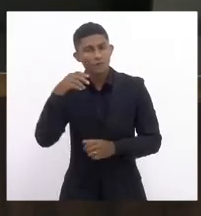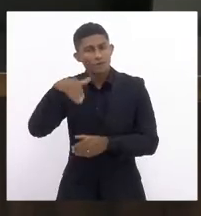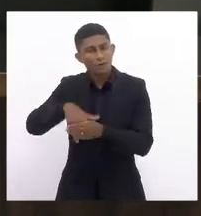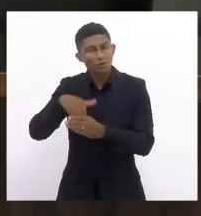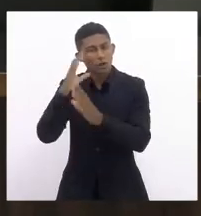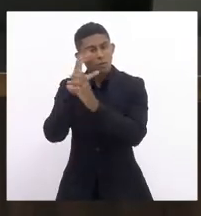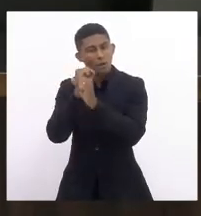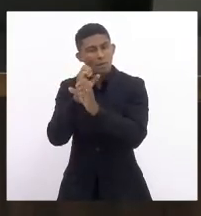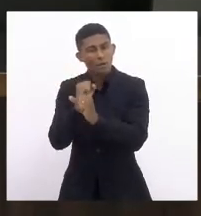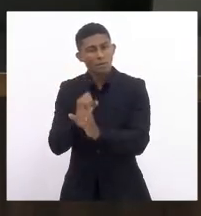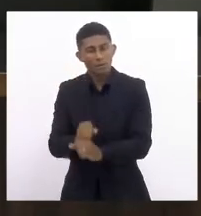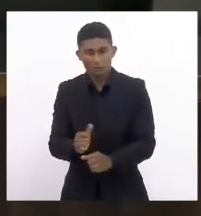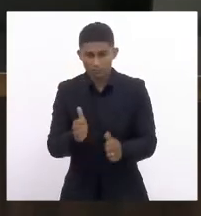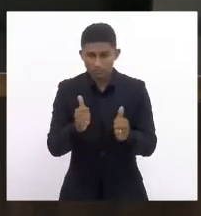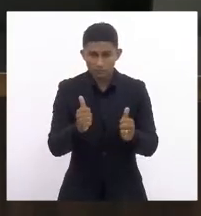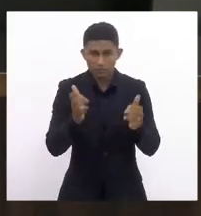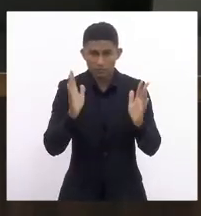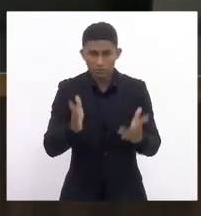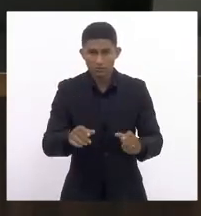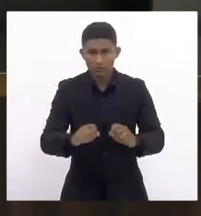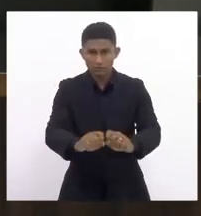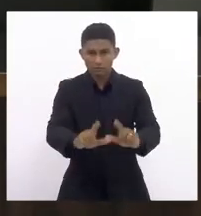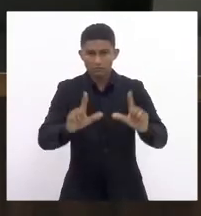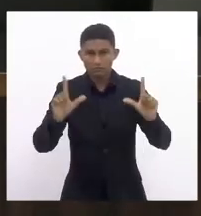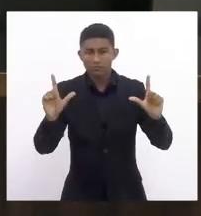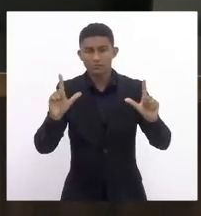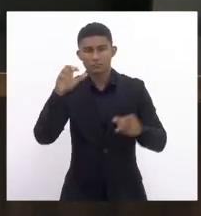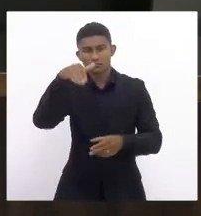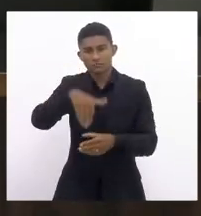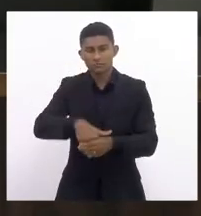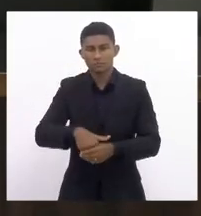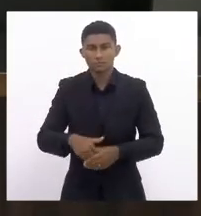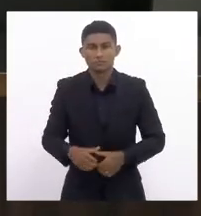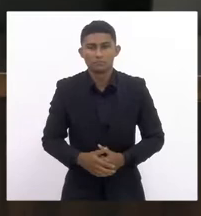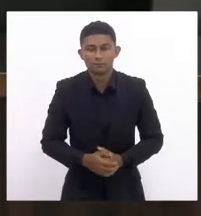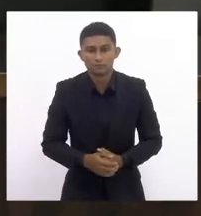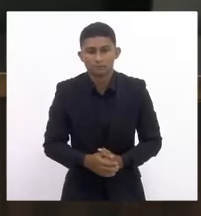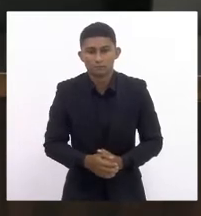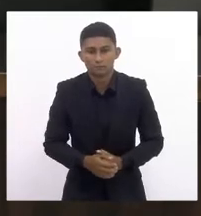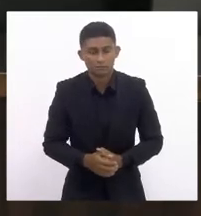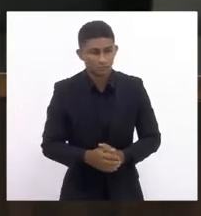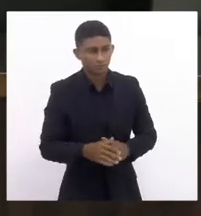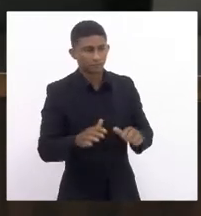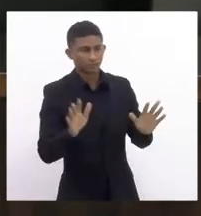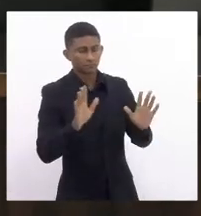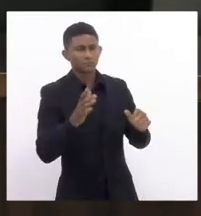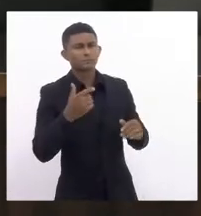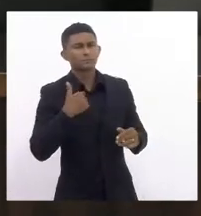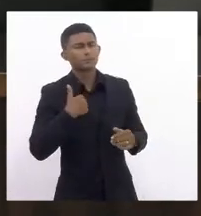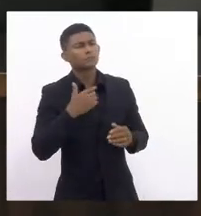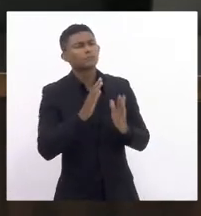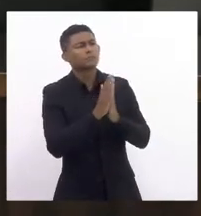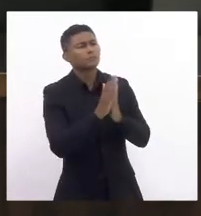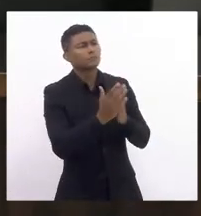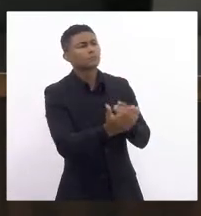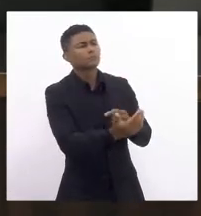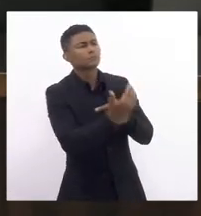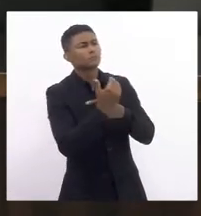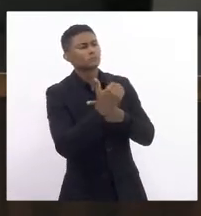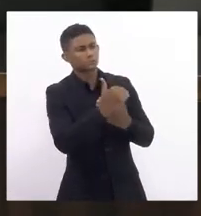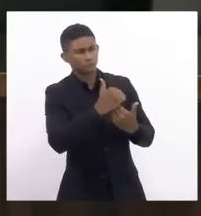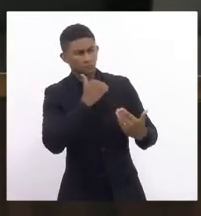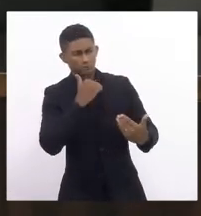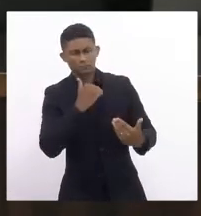ok? Já está aberto o painel. Presidente, eu queria uma orientação, é possível? Por